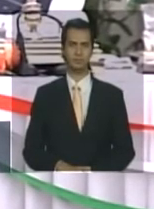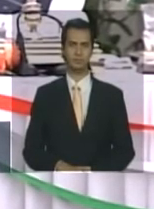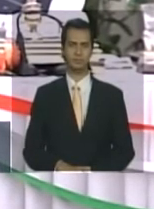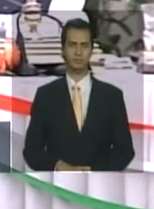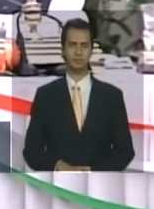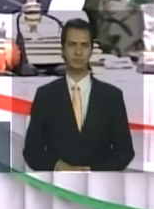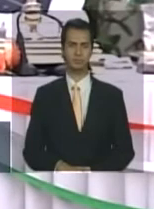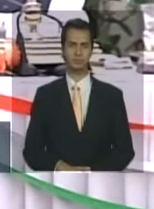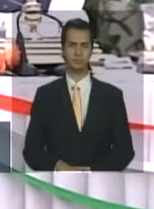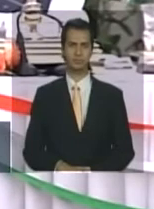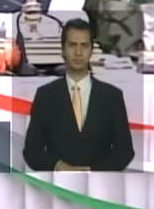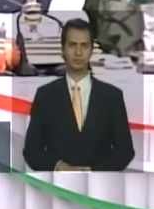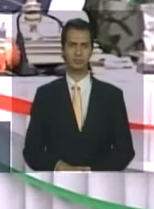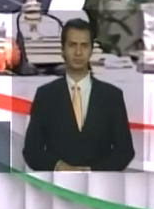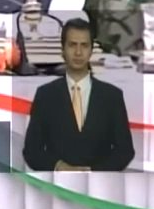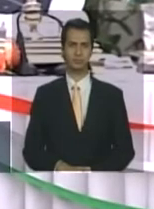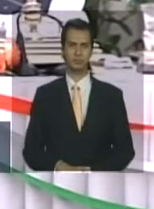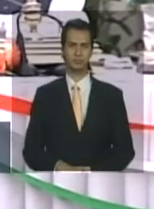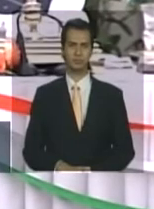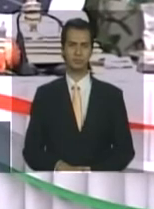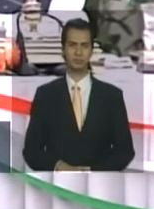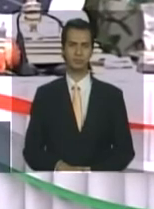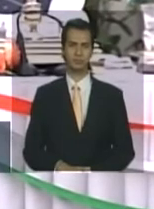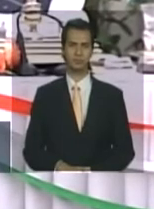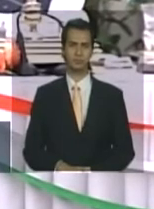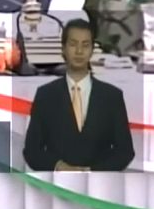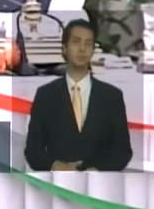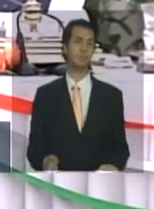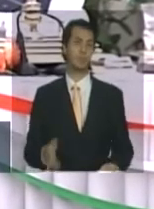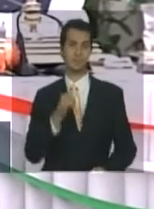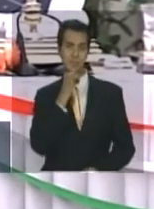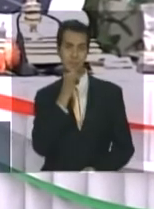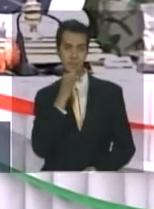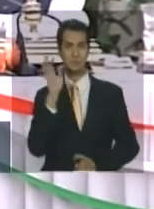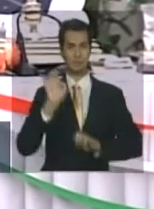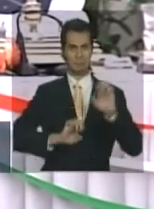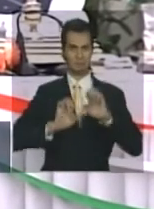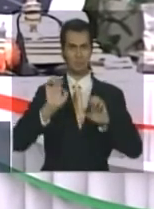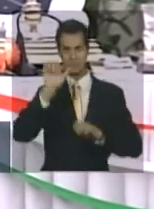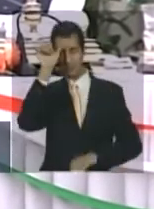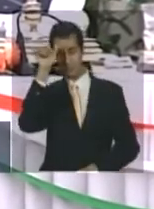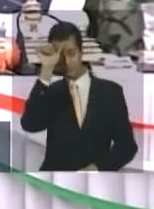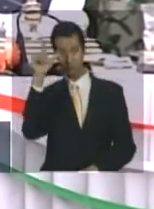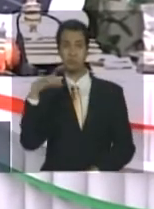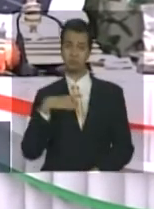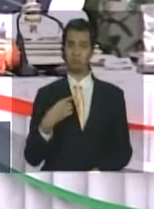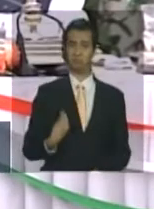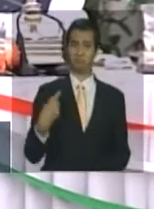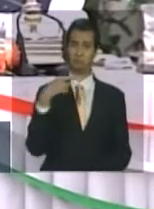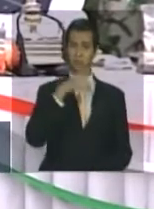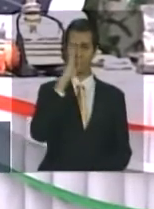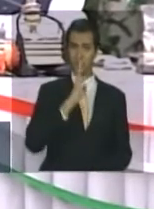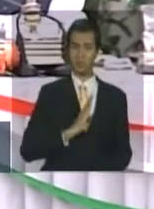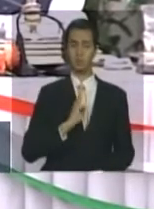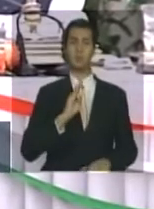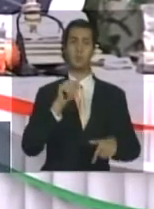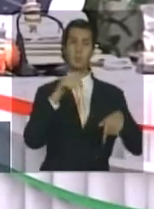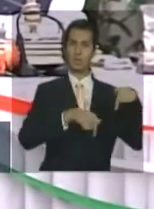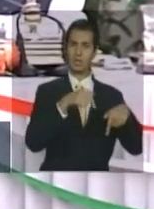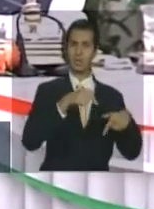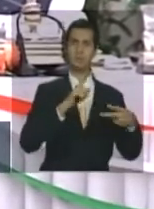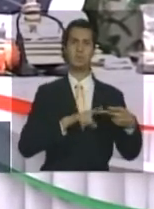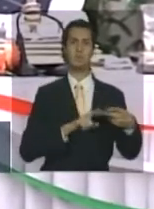very diverse sectors of the economy today. Como químico, farmacêutico, sucroalcooleiro e de tecnologia